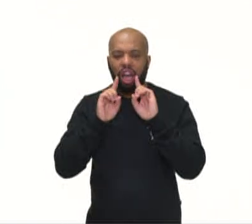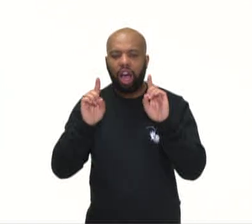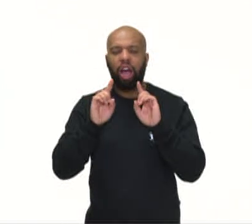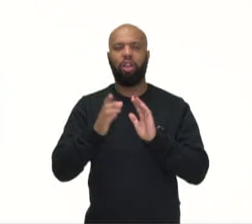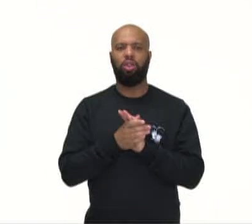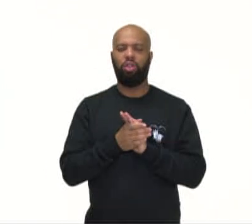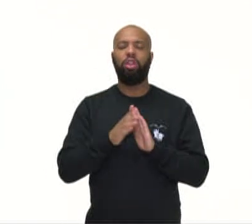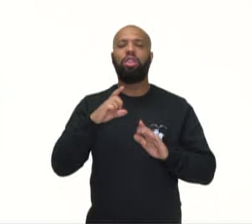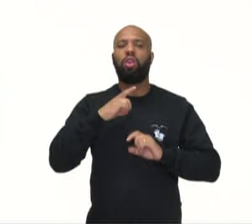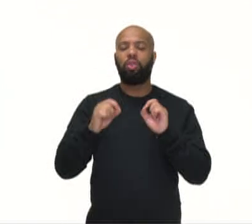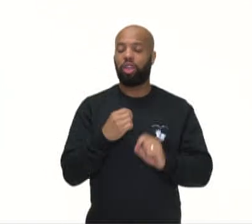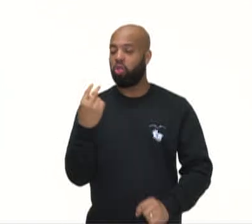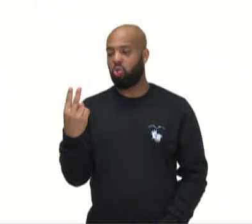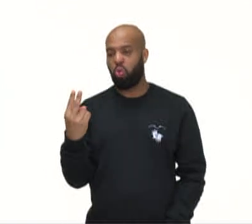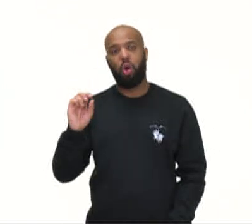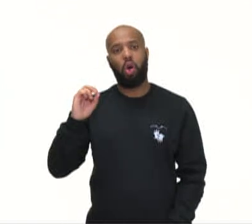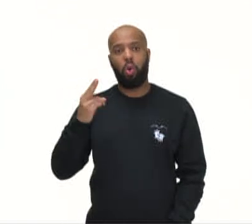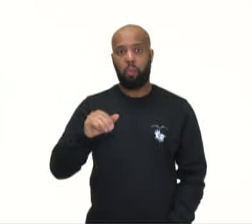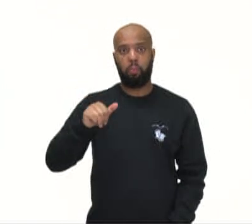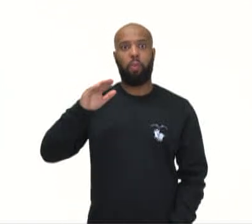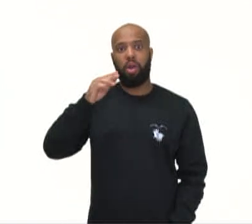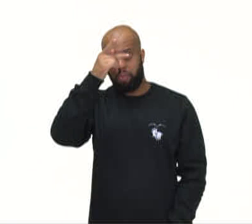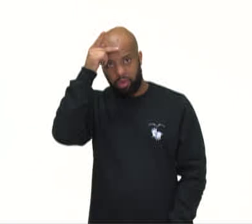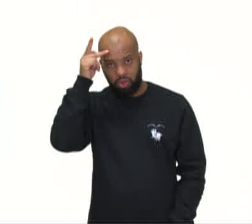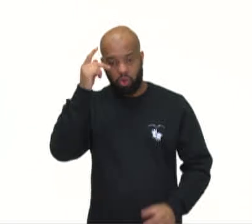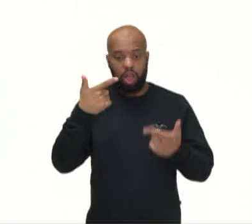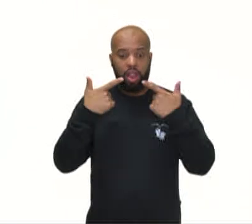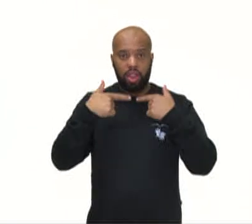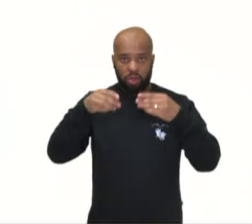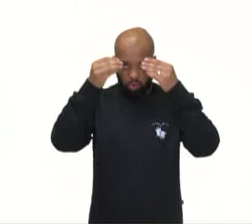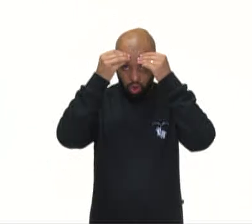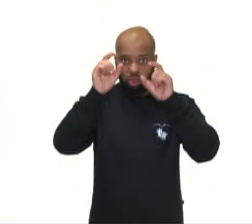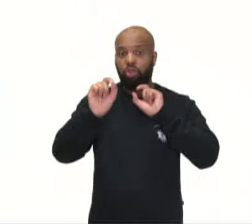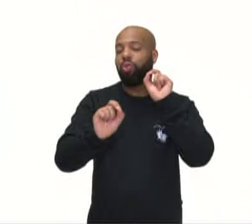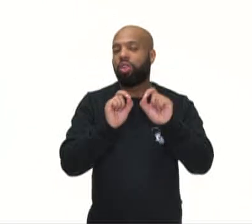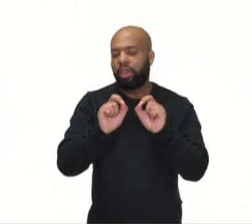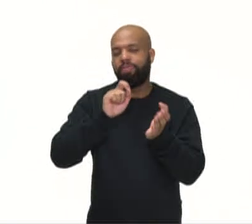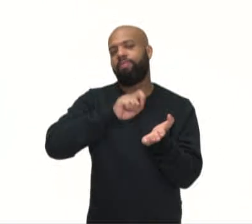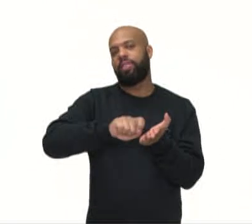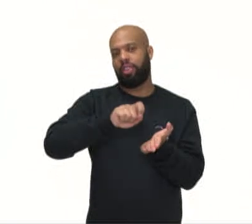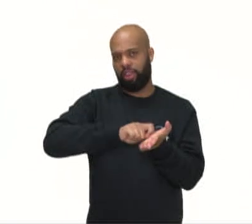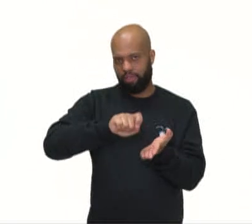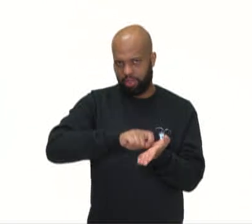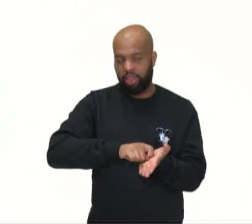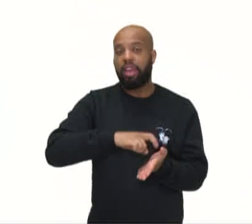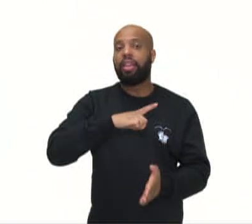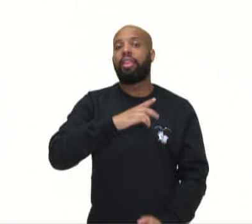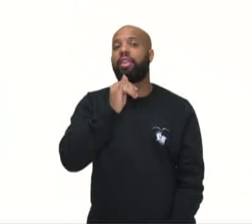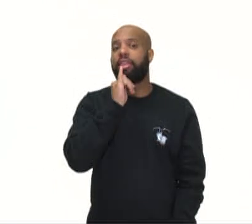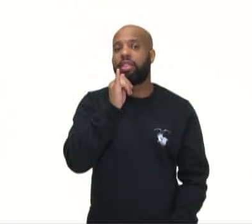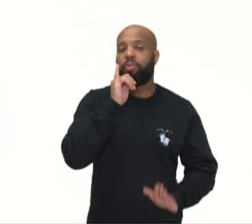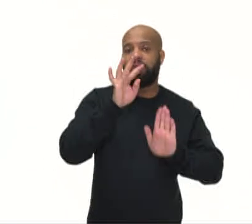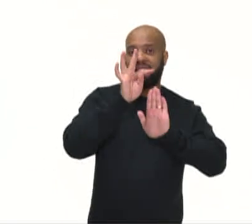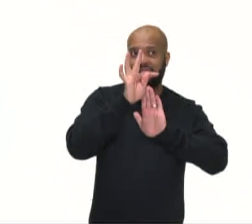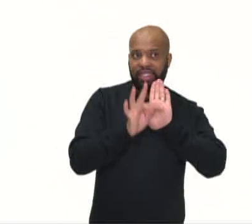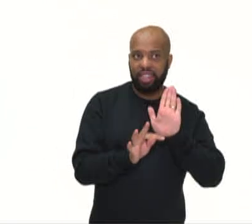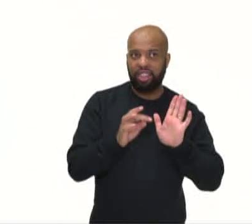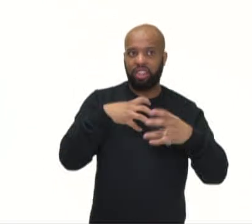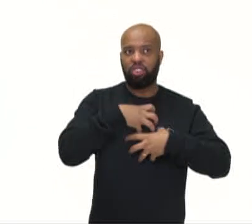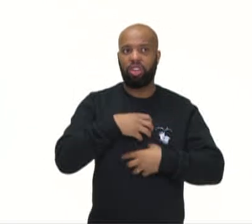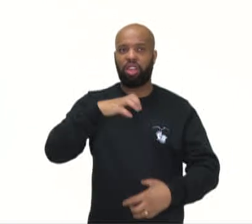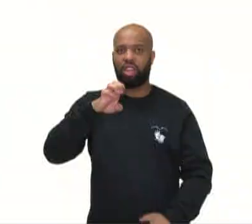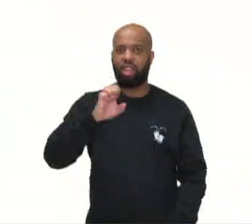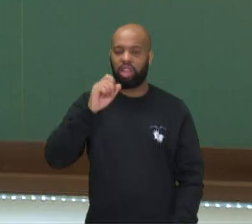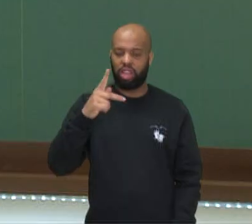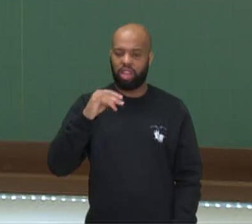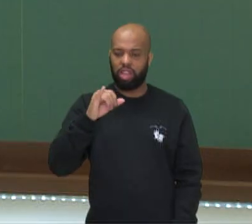duas ou mais pessoas por um meio de linguagem escrita. Então, alguns exemplos de textos epistolares são